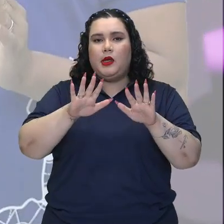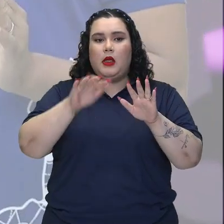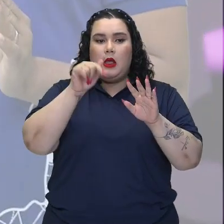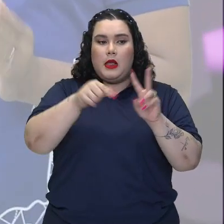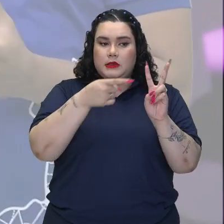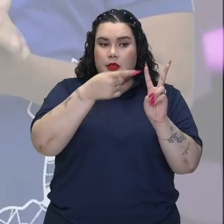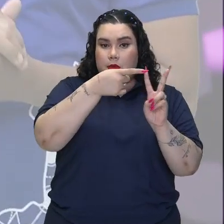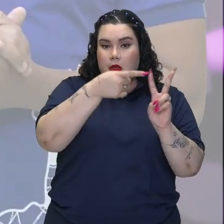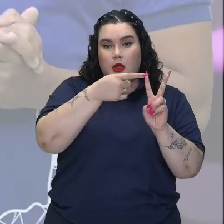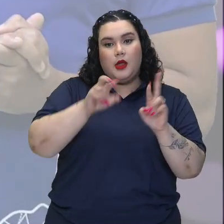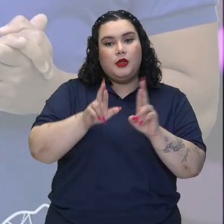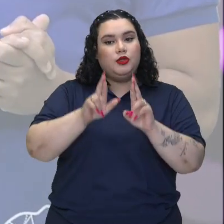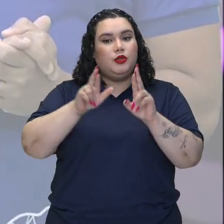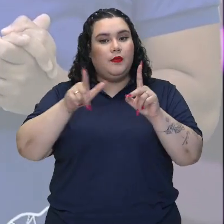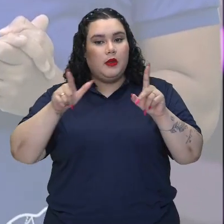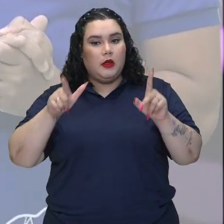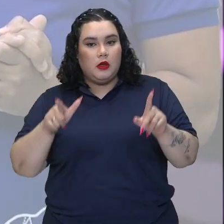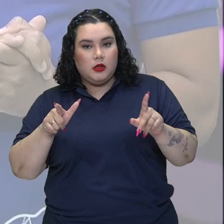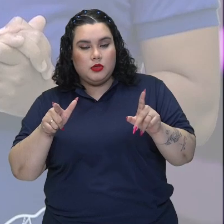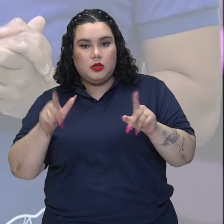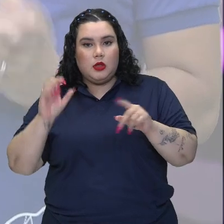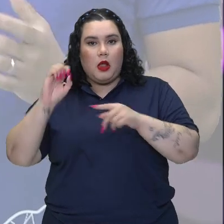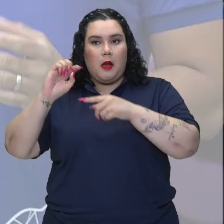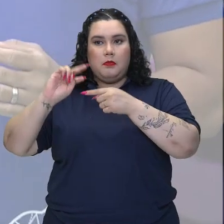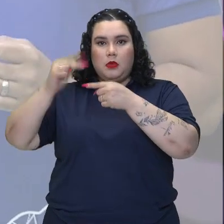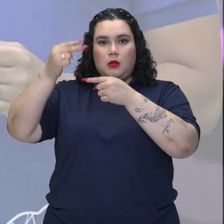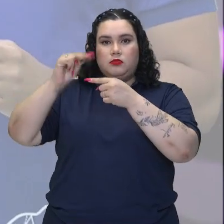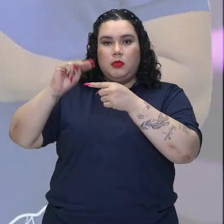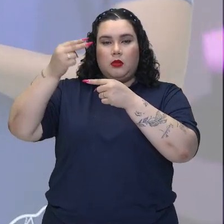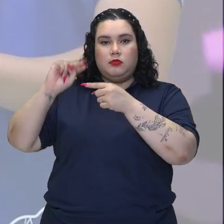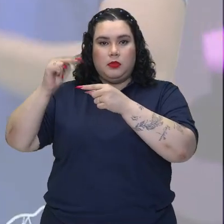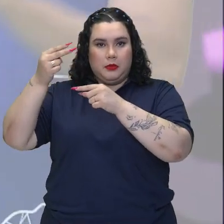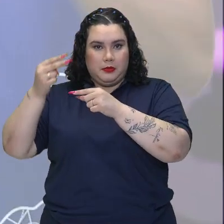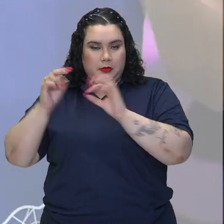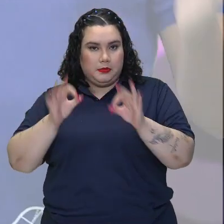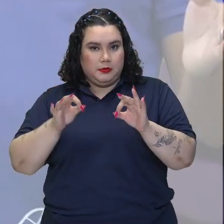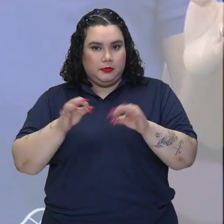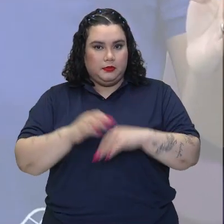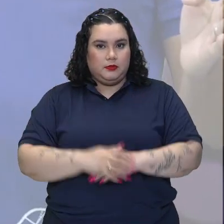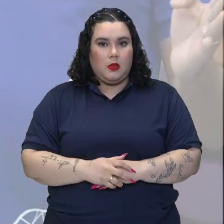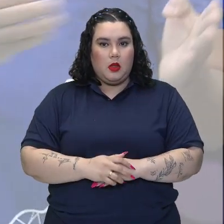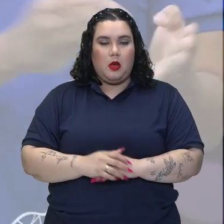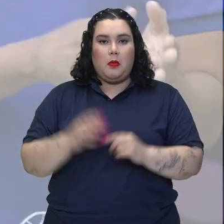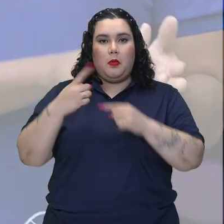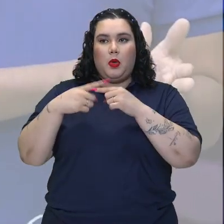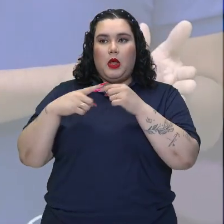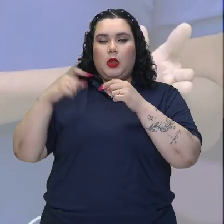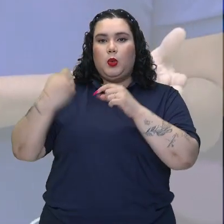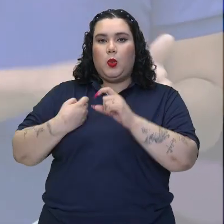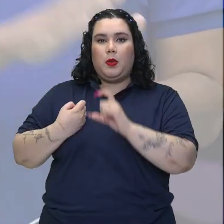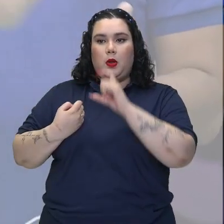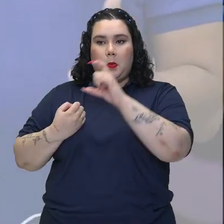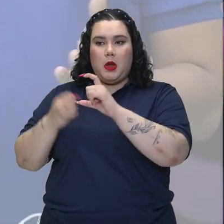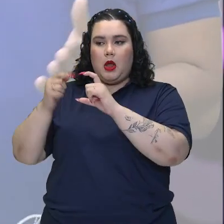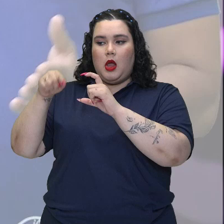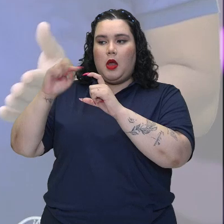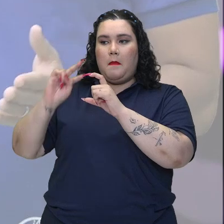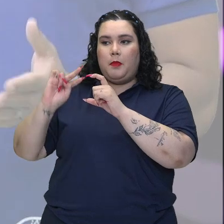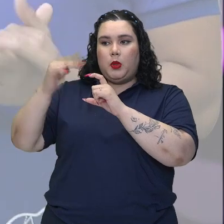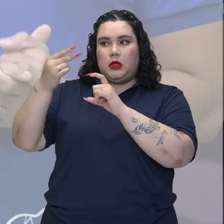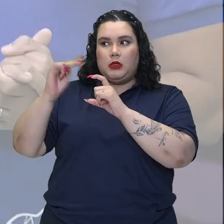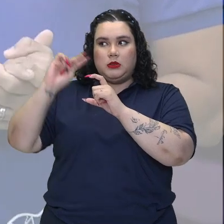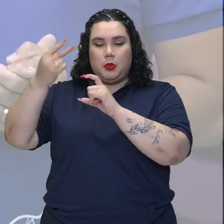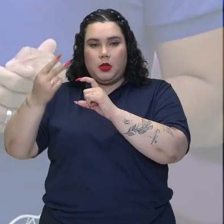o oposto da potenciação. Quando a potência gera um quadrado perfeito, a raiz quadrada